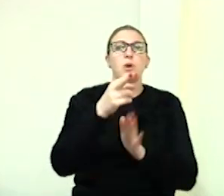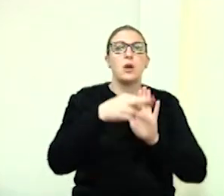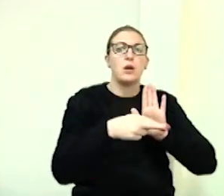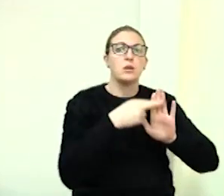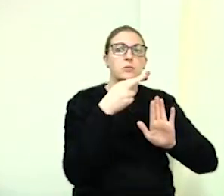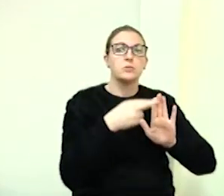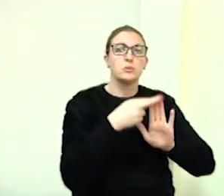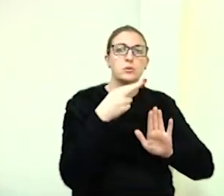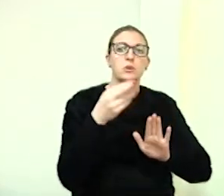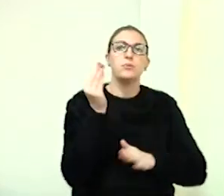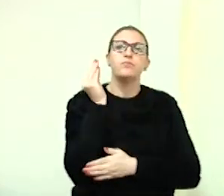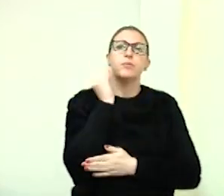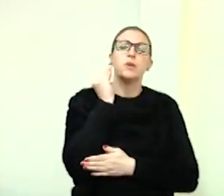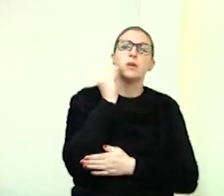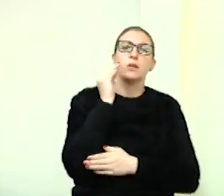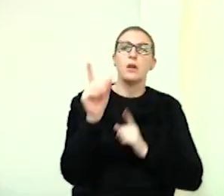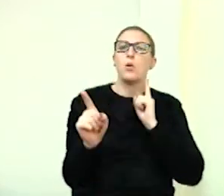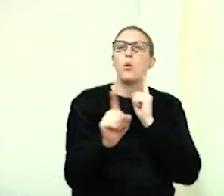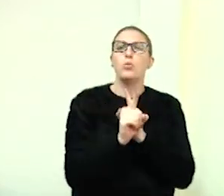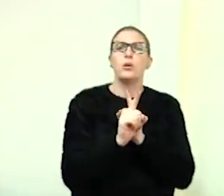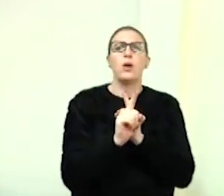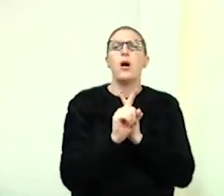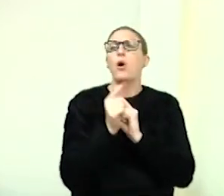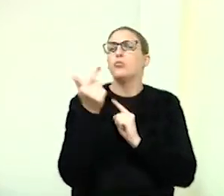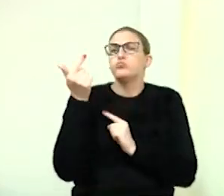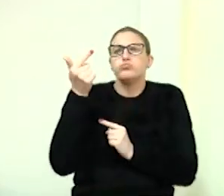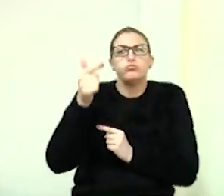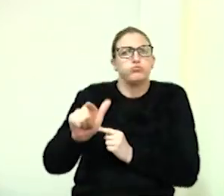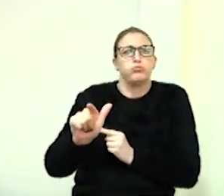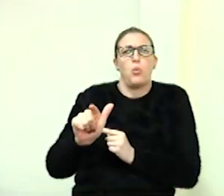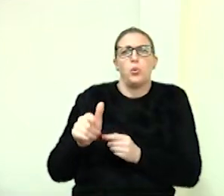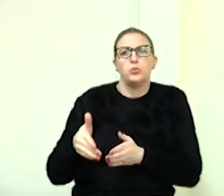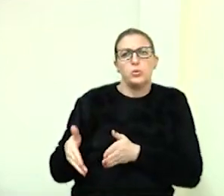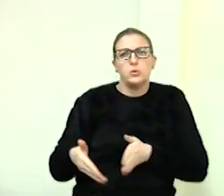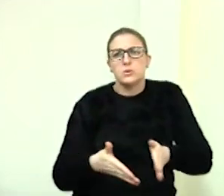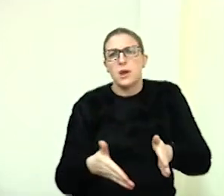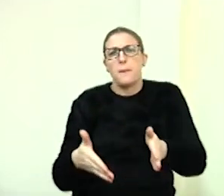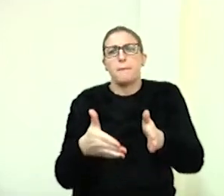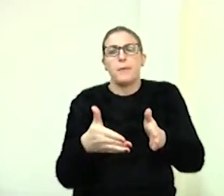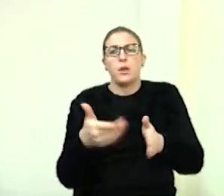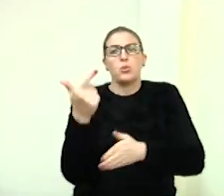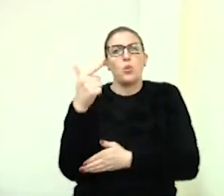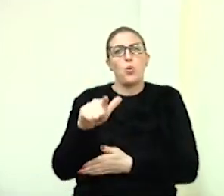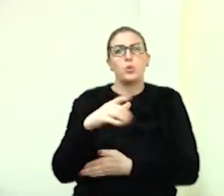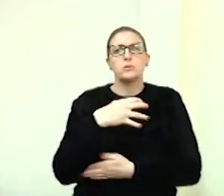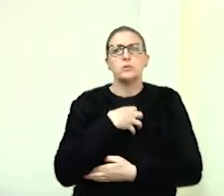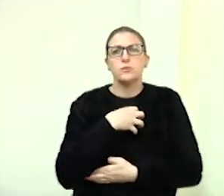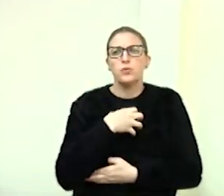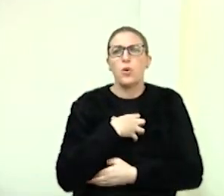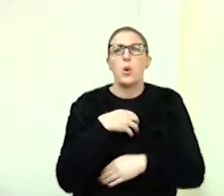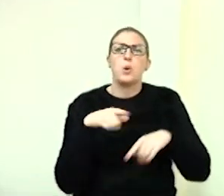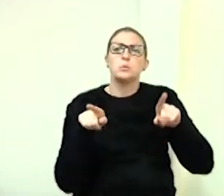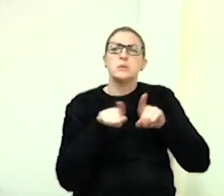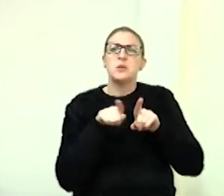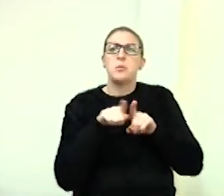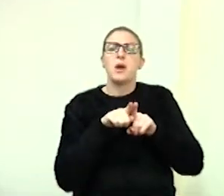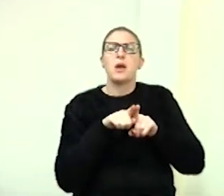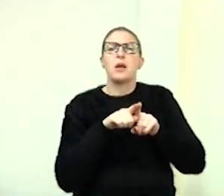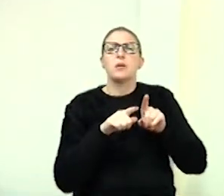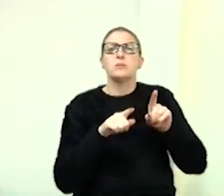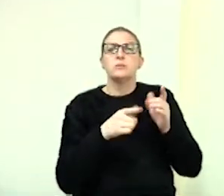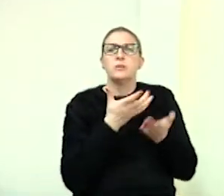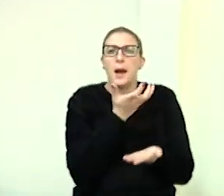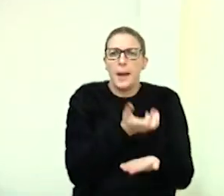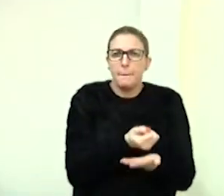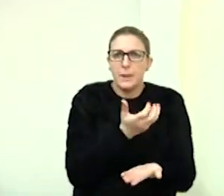e tentar encontrar outros caminhos, outras ferramentas, outros aplicativos e nos